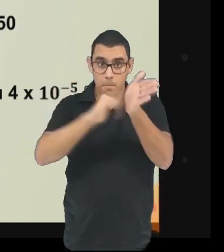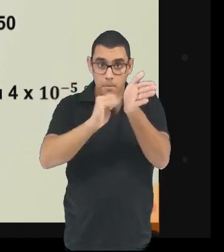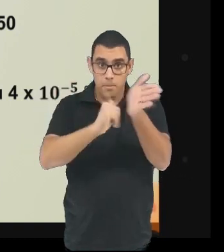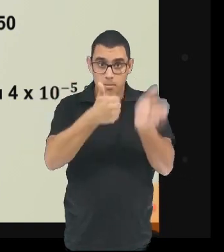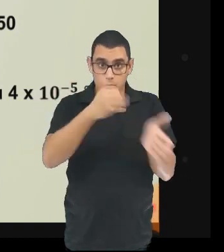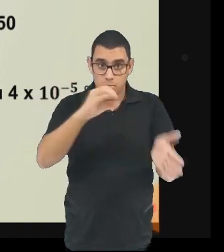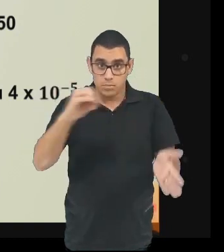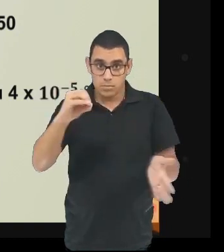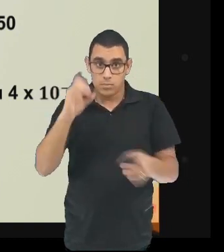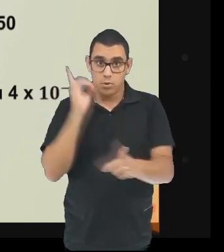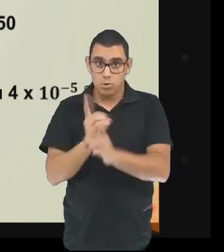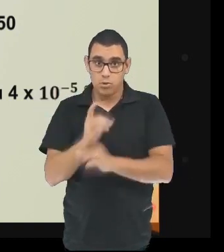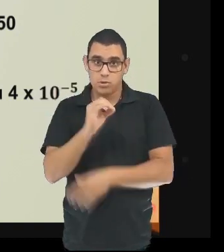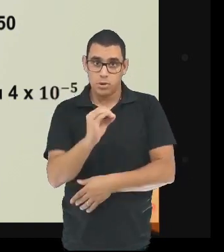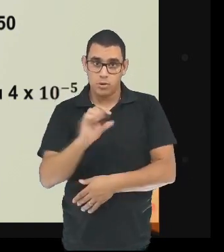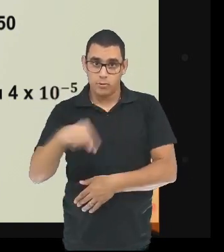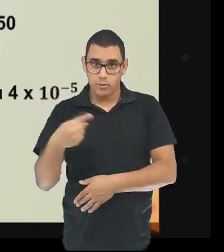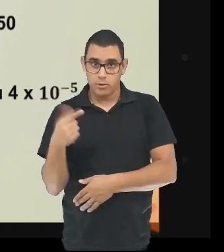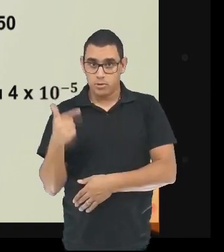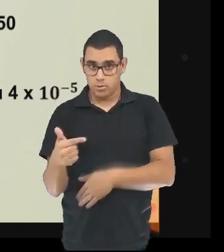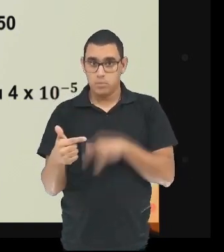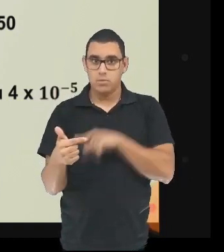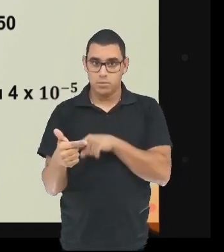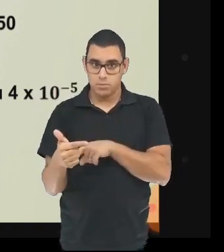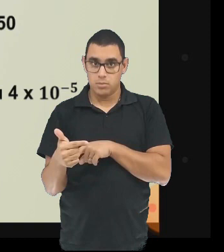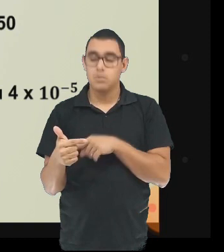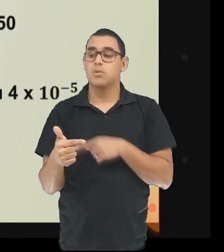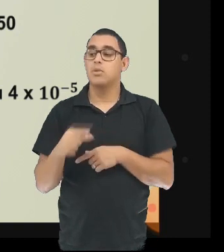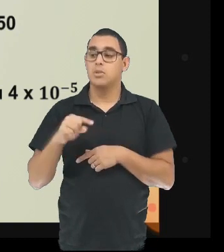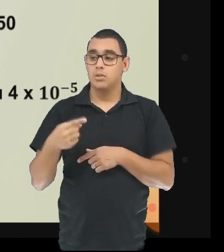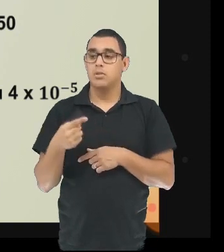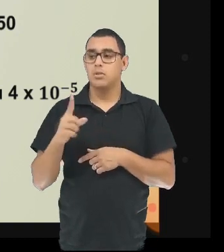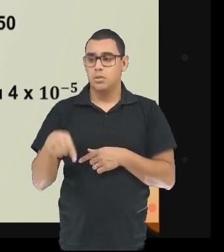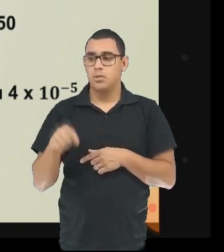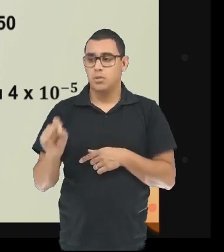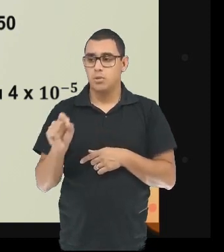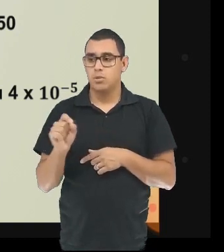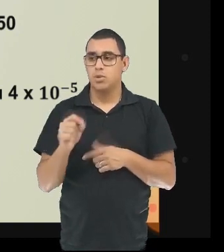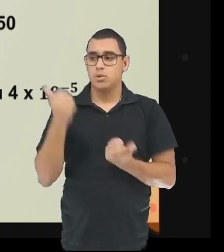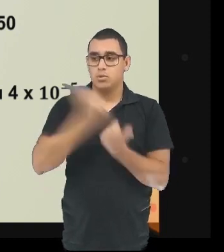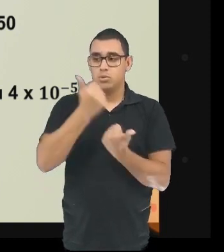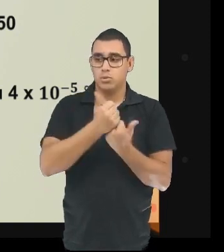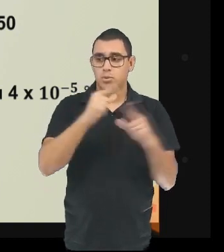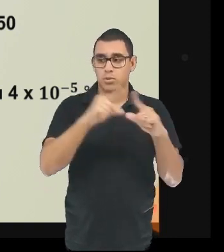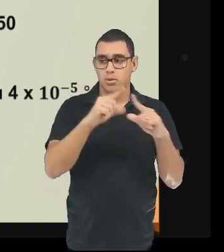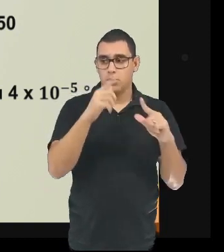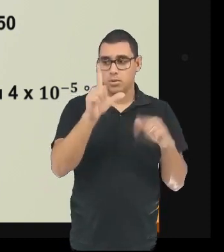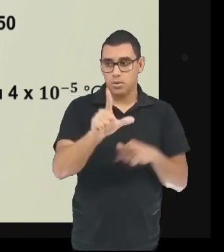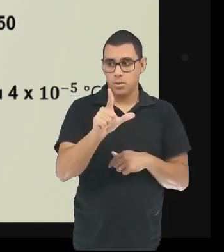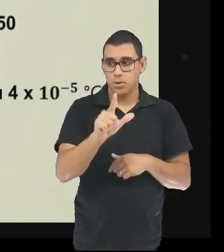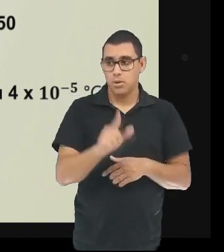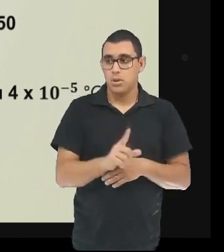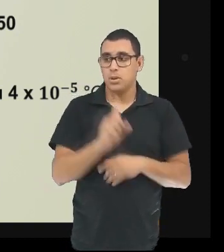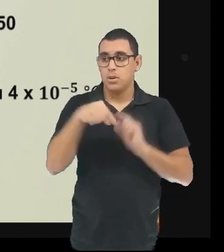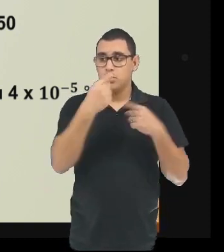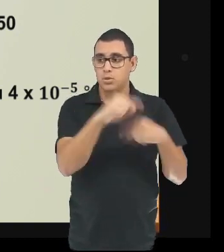O comprimento inicial, antes do aquecimento, é de 100 centímetros. O coeficiente de dilatação linear é o que